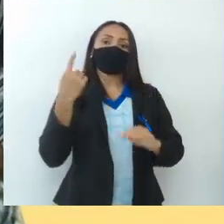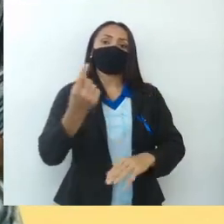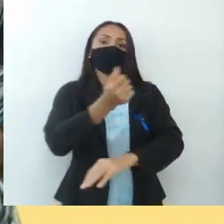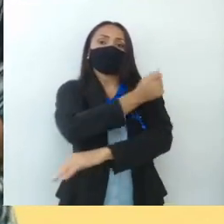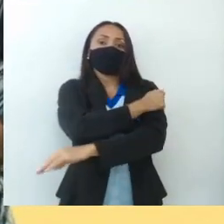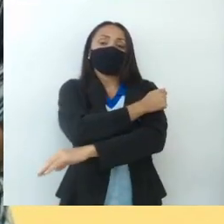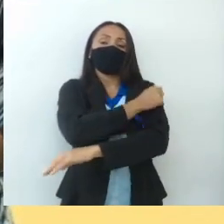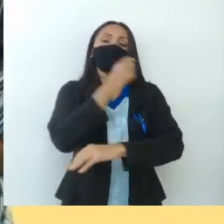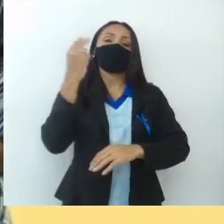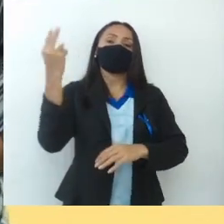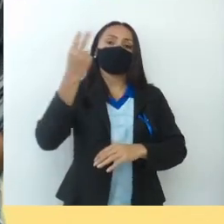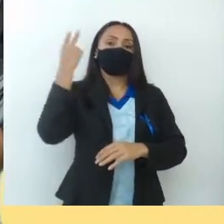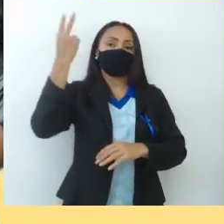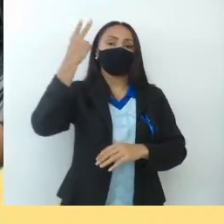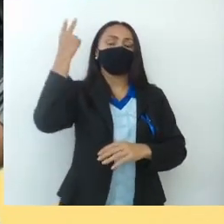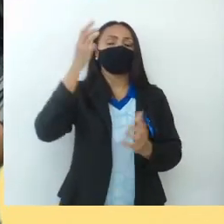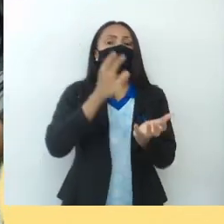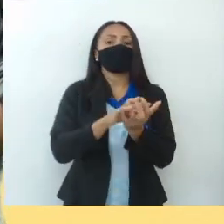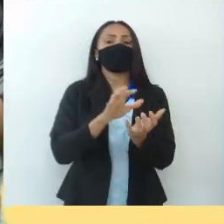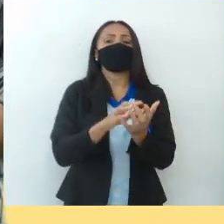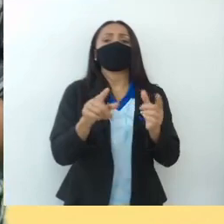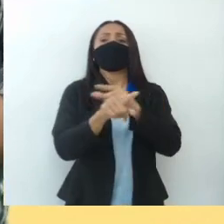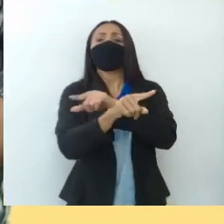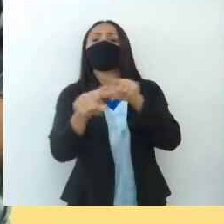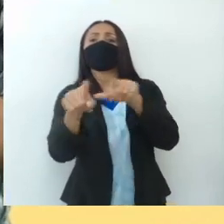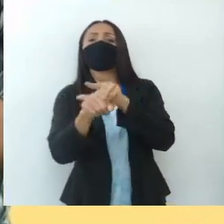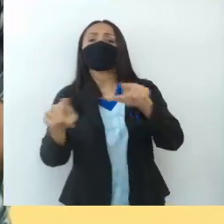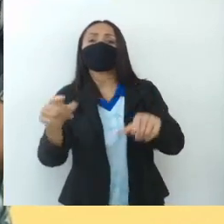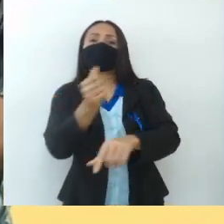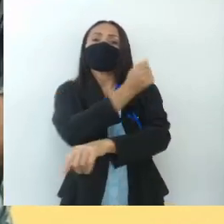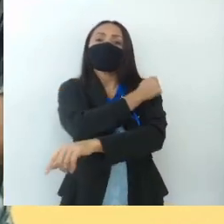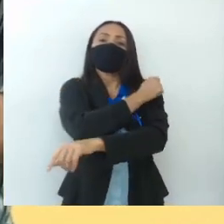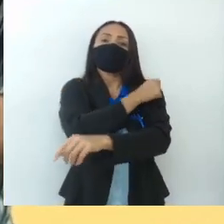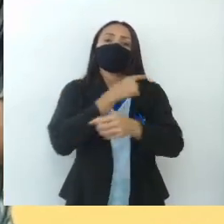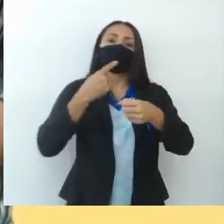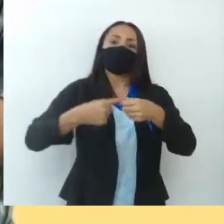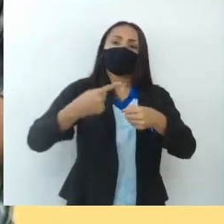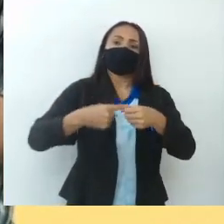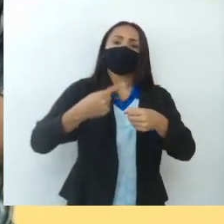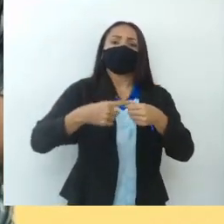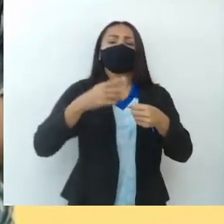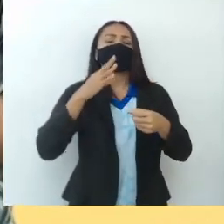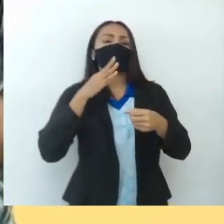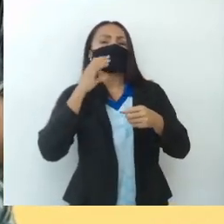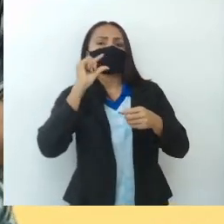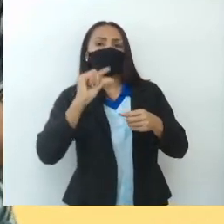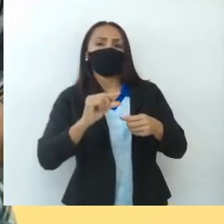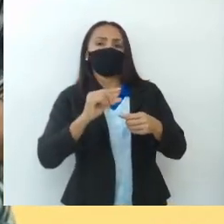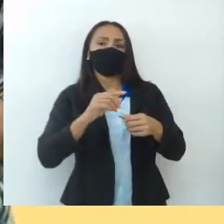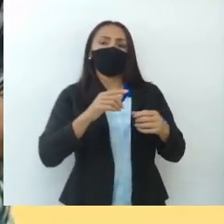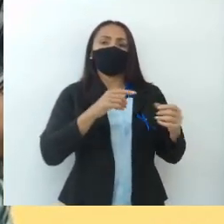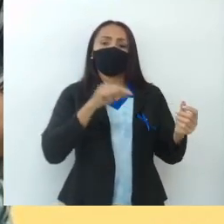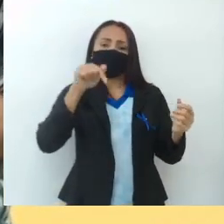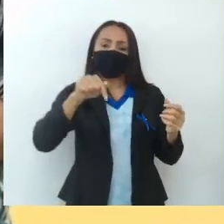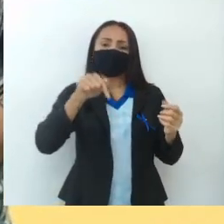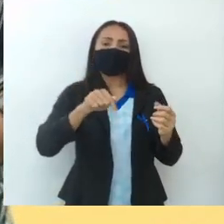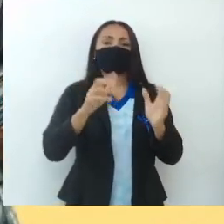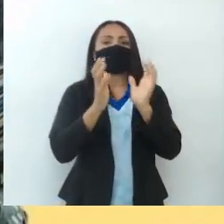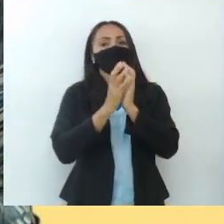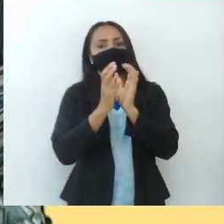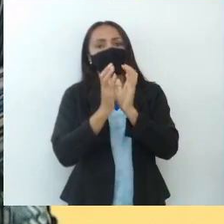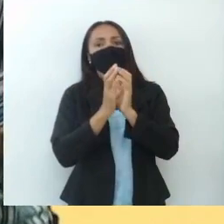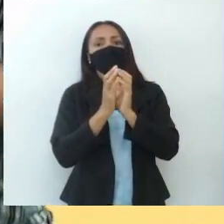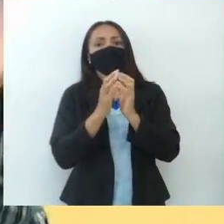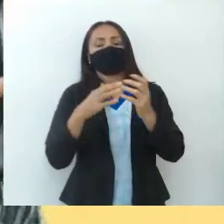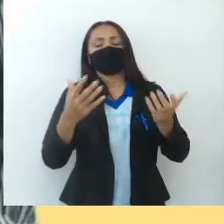valores pernambucanos, e vocês que são estudantes do interior, para conhecer um pouco a nossa capital, conhecer as ruas da nossa capital. Não é só